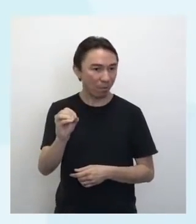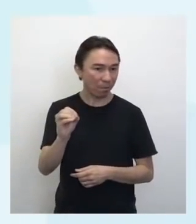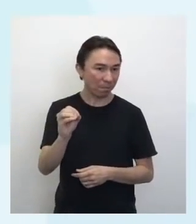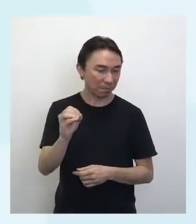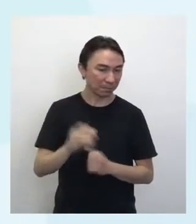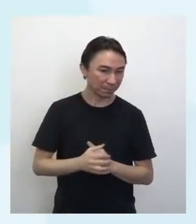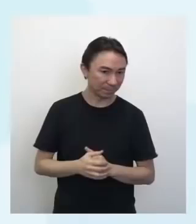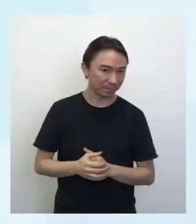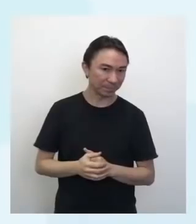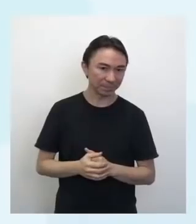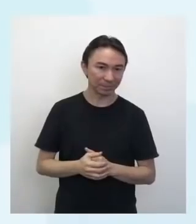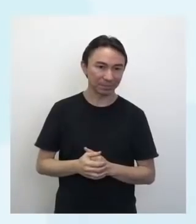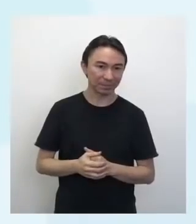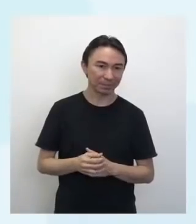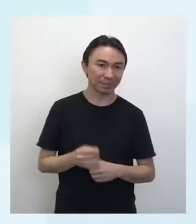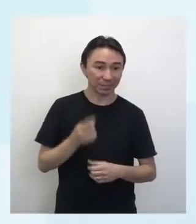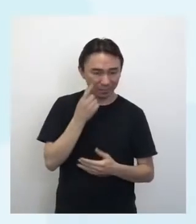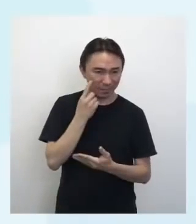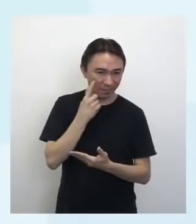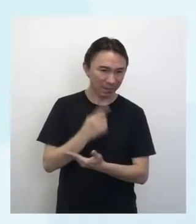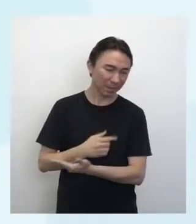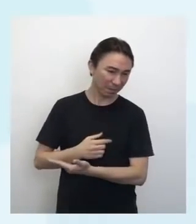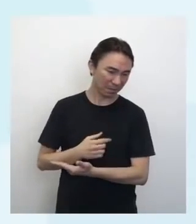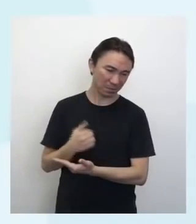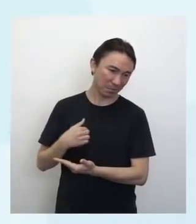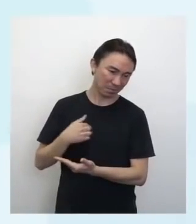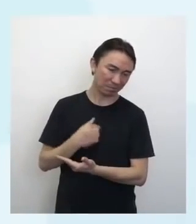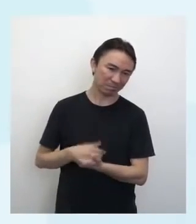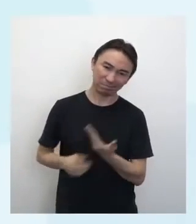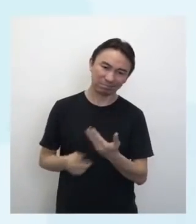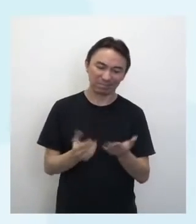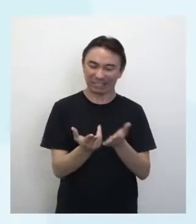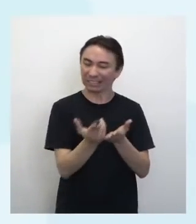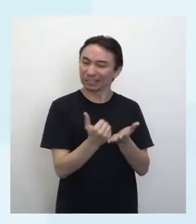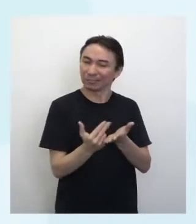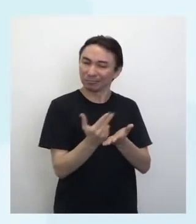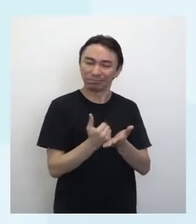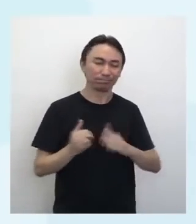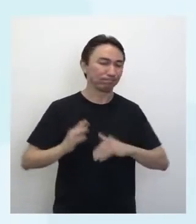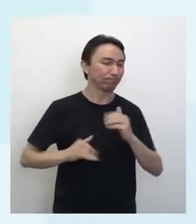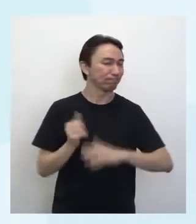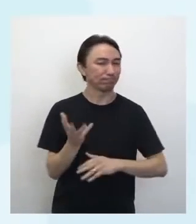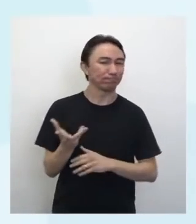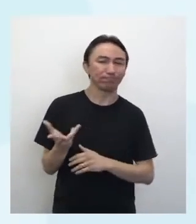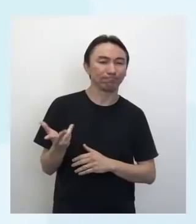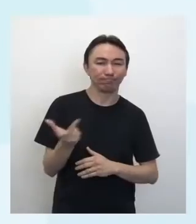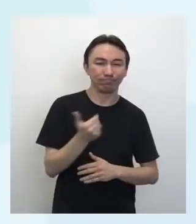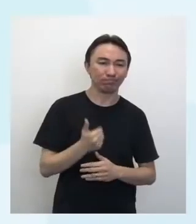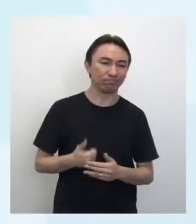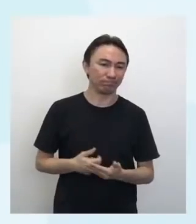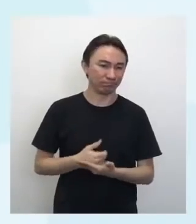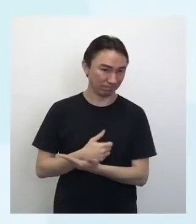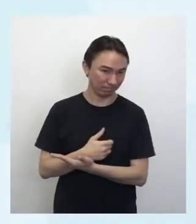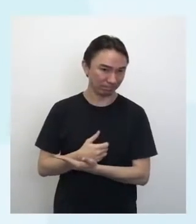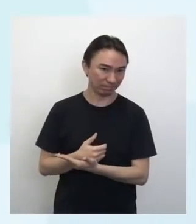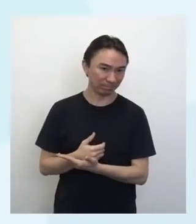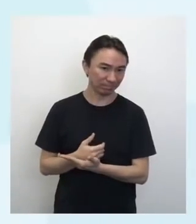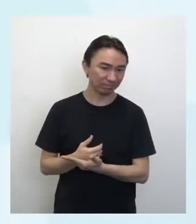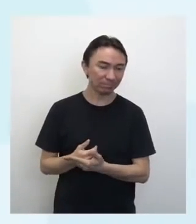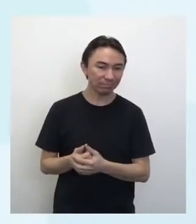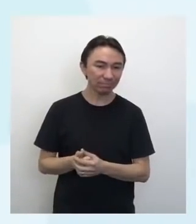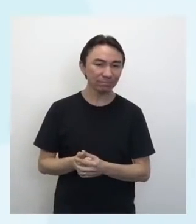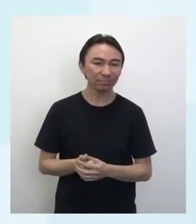de com o professor de inglês eu sou ótimo desenhista né OK João Ok o outro conversor falei